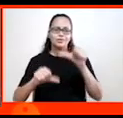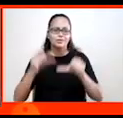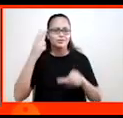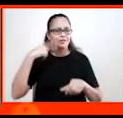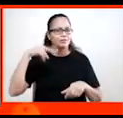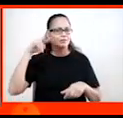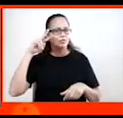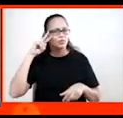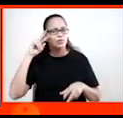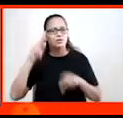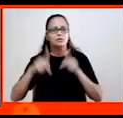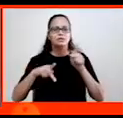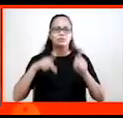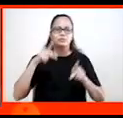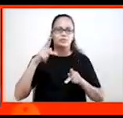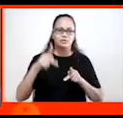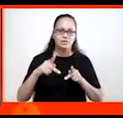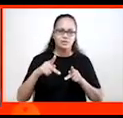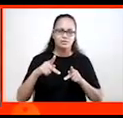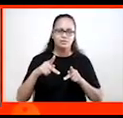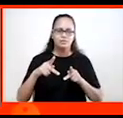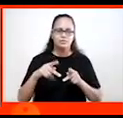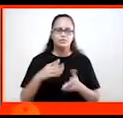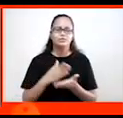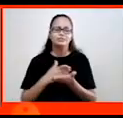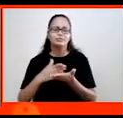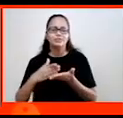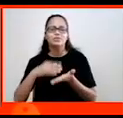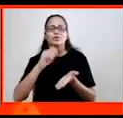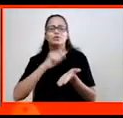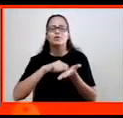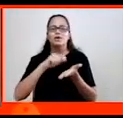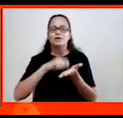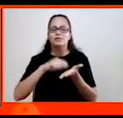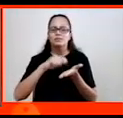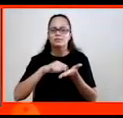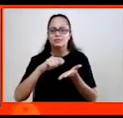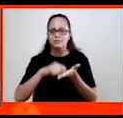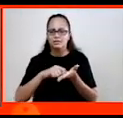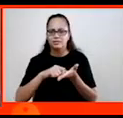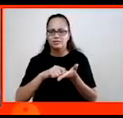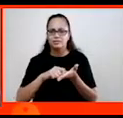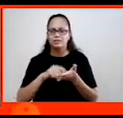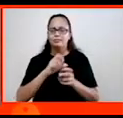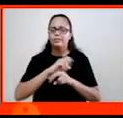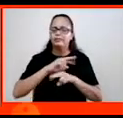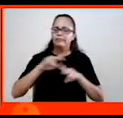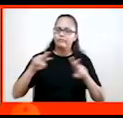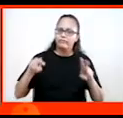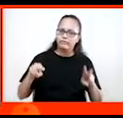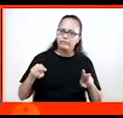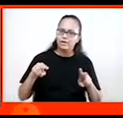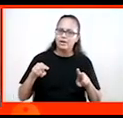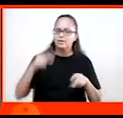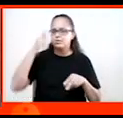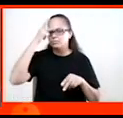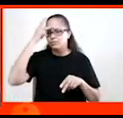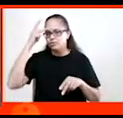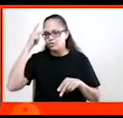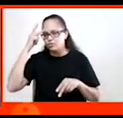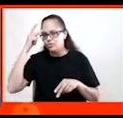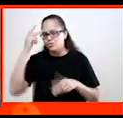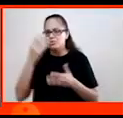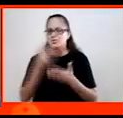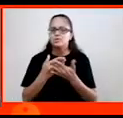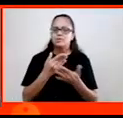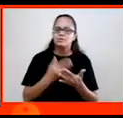história da humanidade desde a escrita. Né? A escrita, então, foi a primeira. Então, para muitos historiadores, a indústria foi um